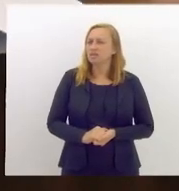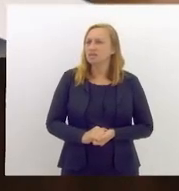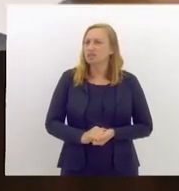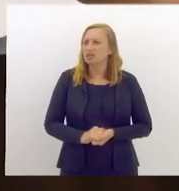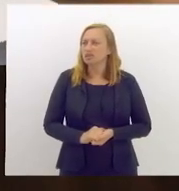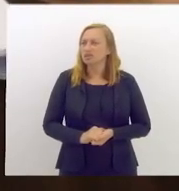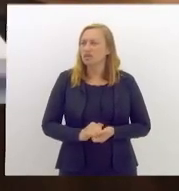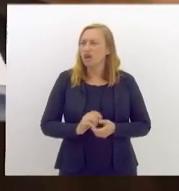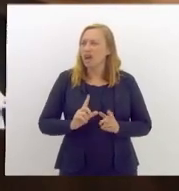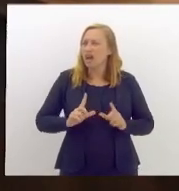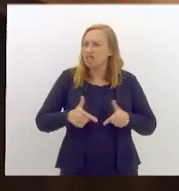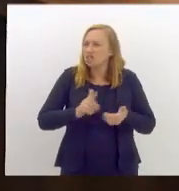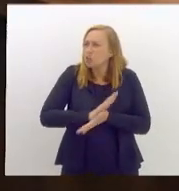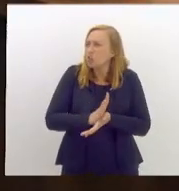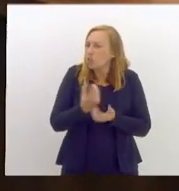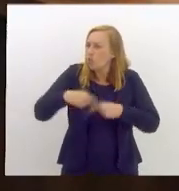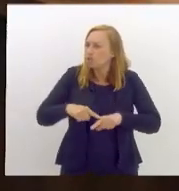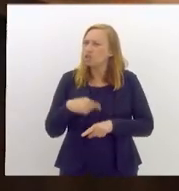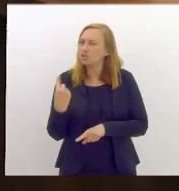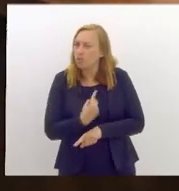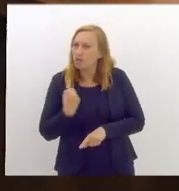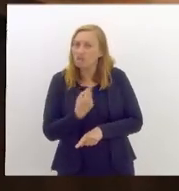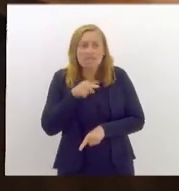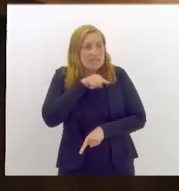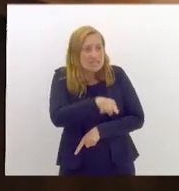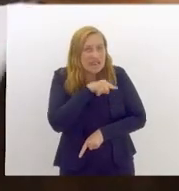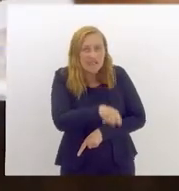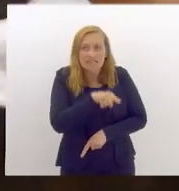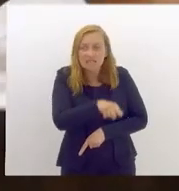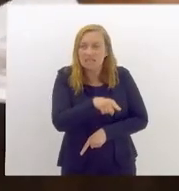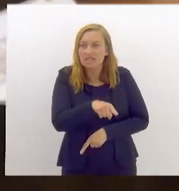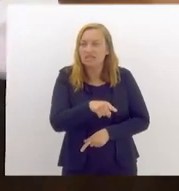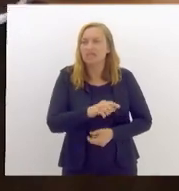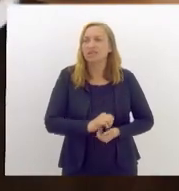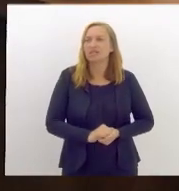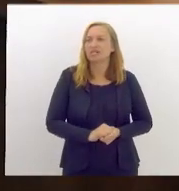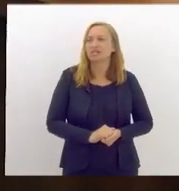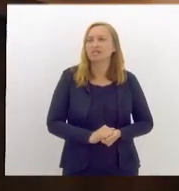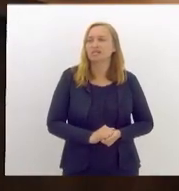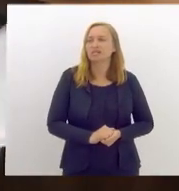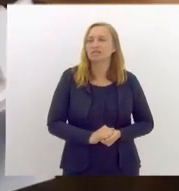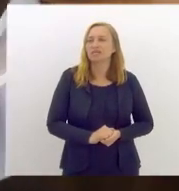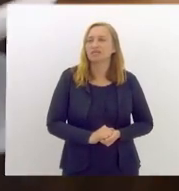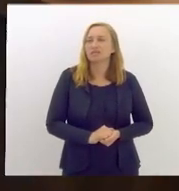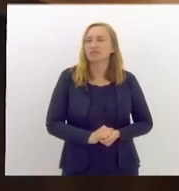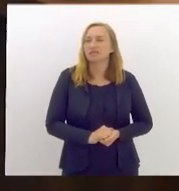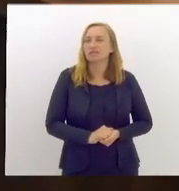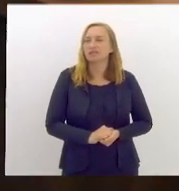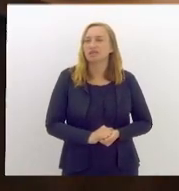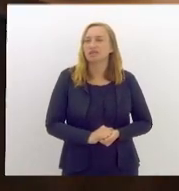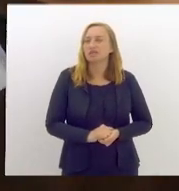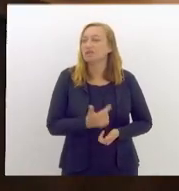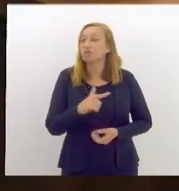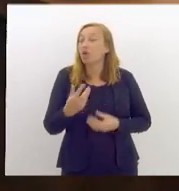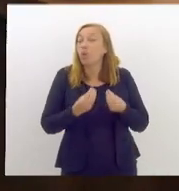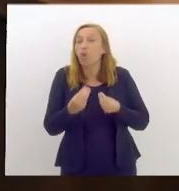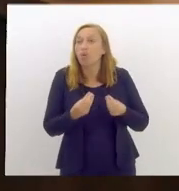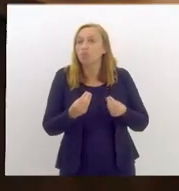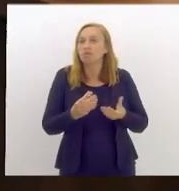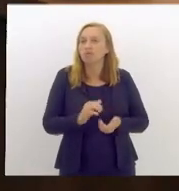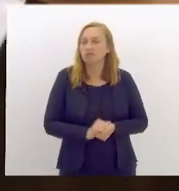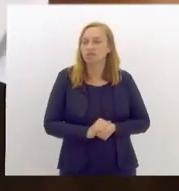rodo por cima da gente mas não tá isso aqui não existe isso aqui não existe tá aqui